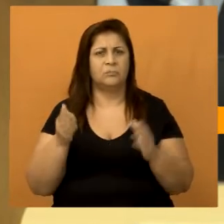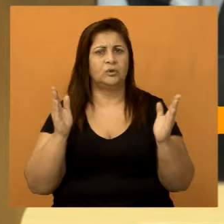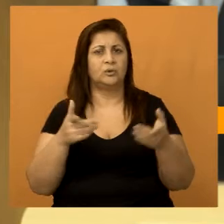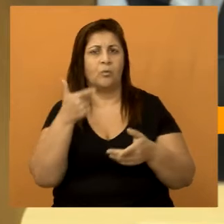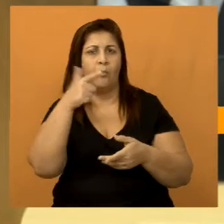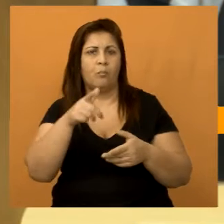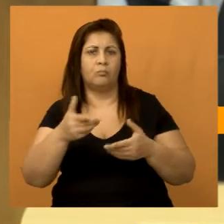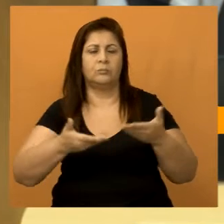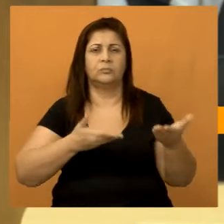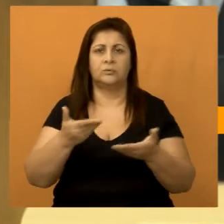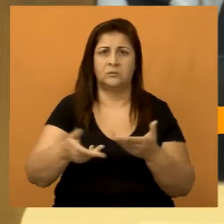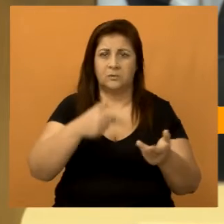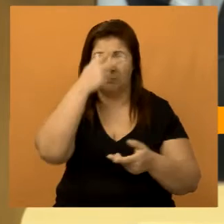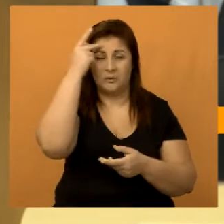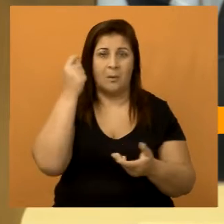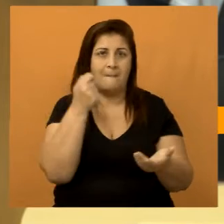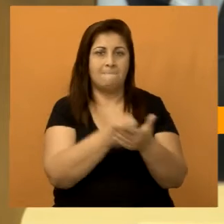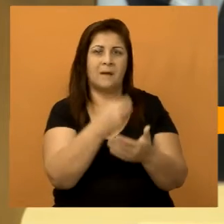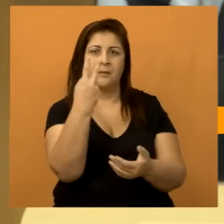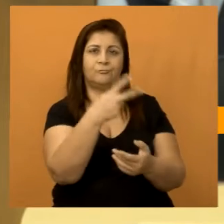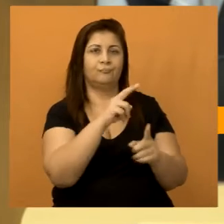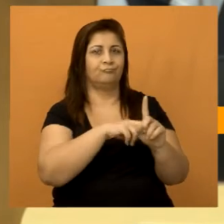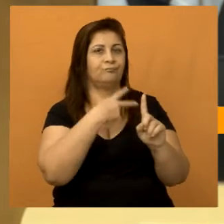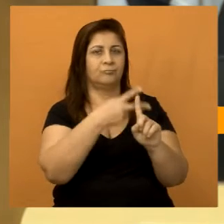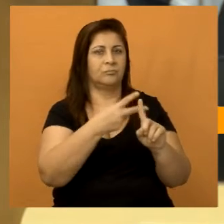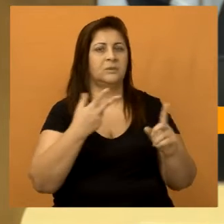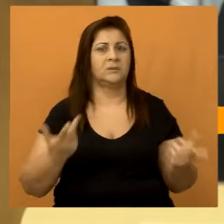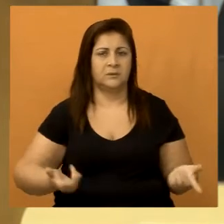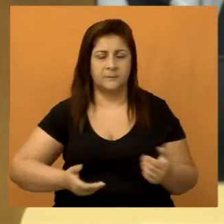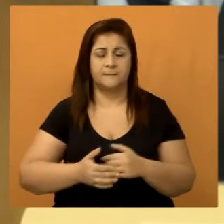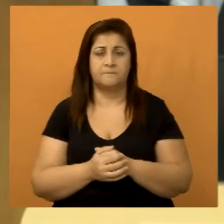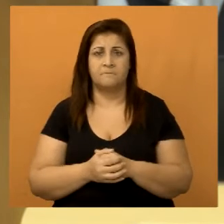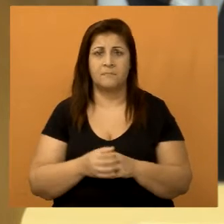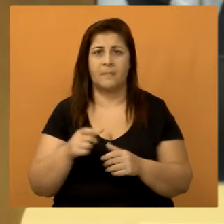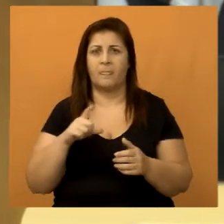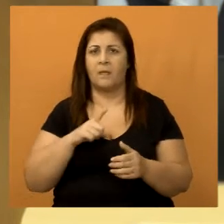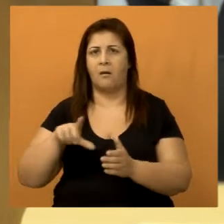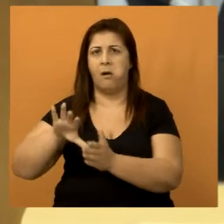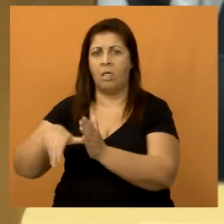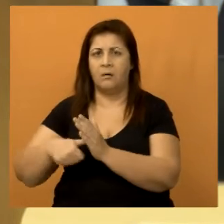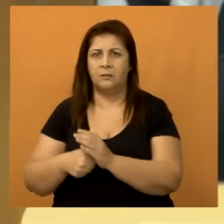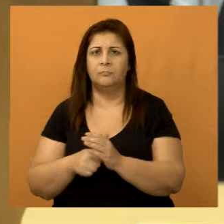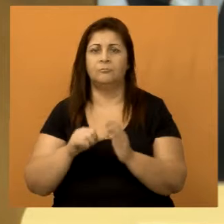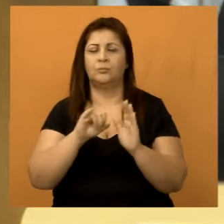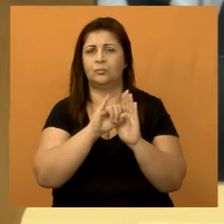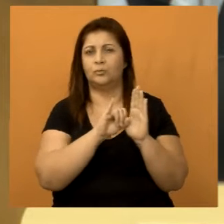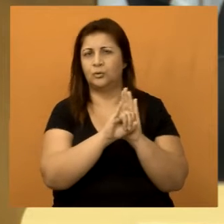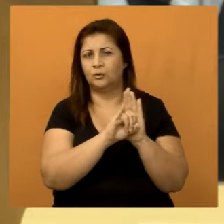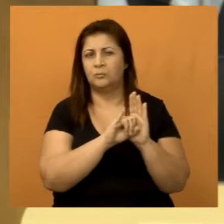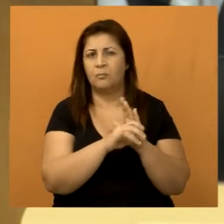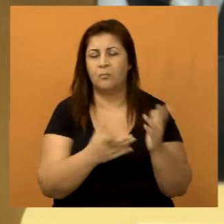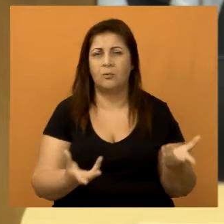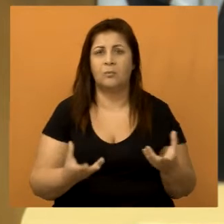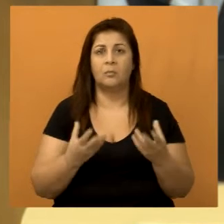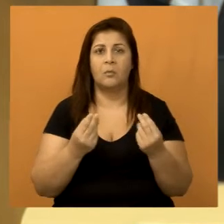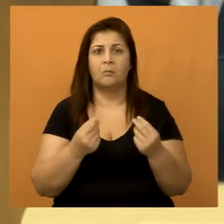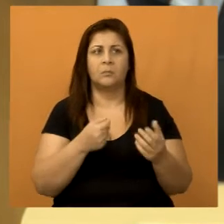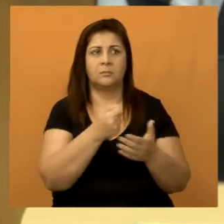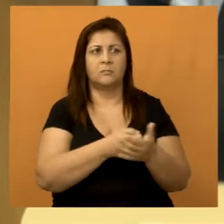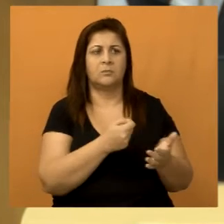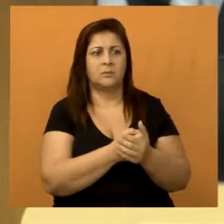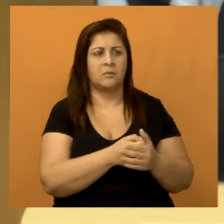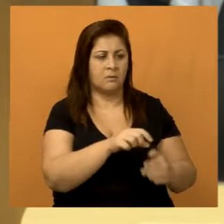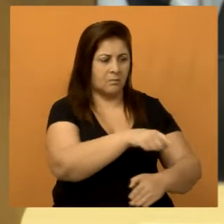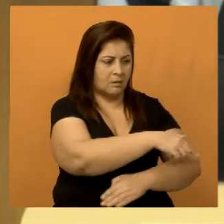Prefeitura, pagamento em duplicidade de serviços, possível fraude fiscal, múltiplas contratações para o